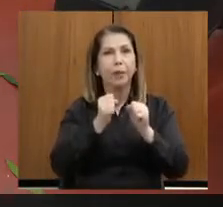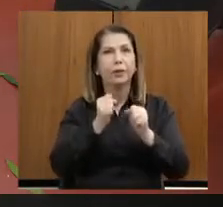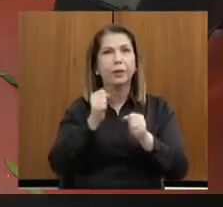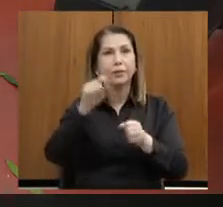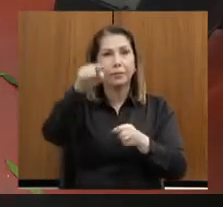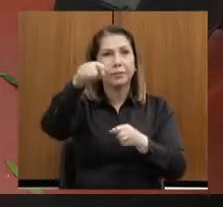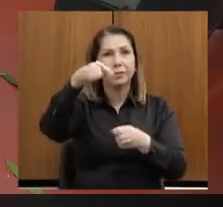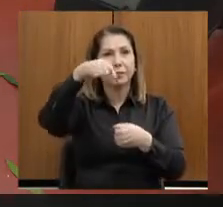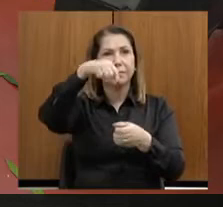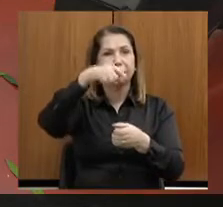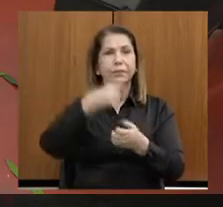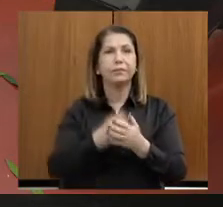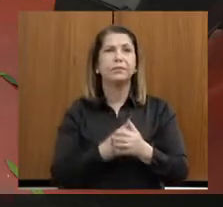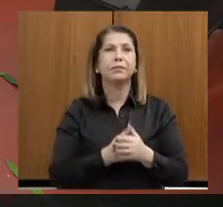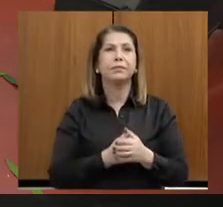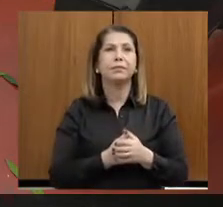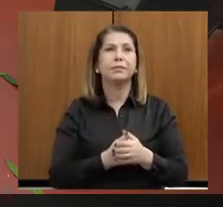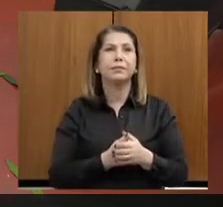no centro